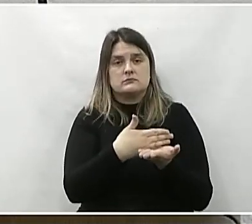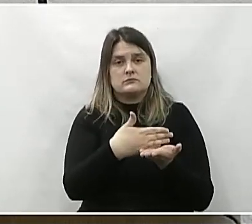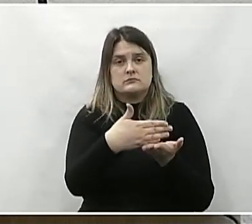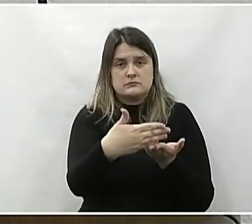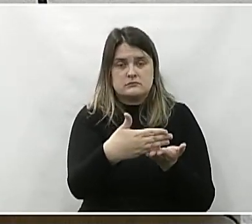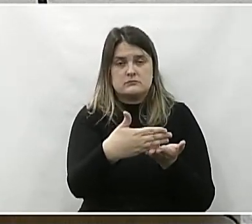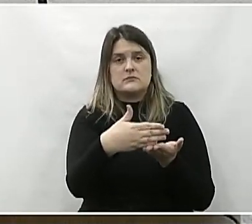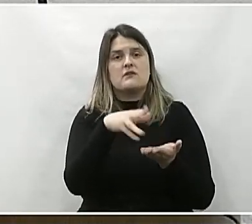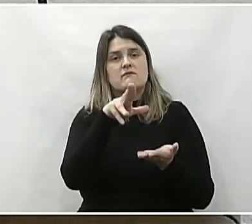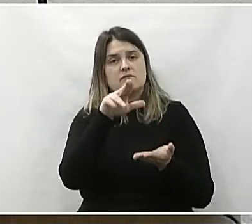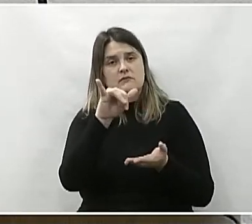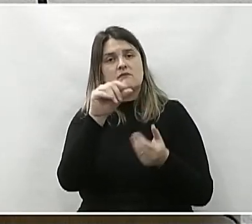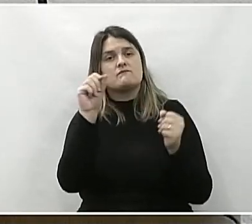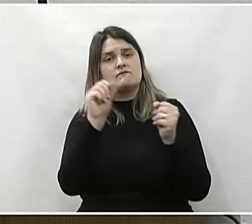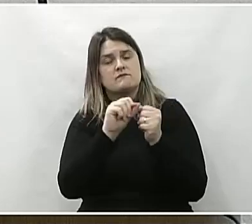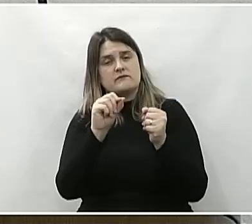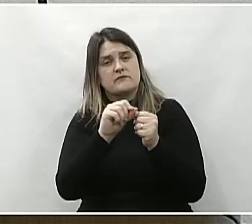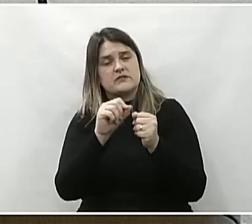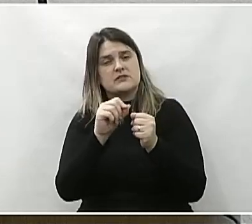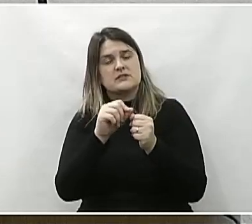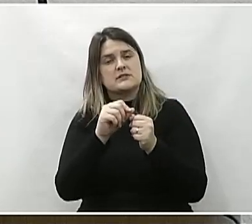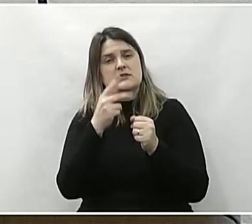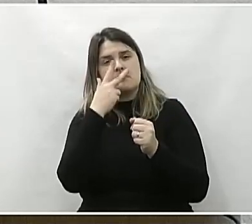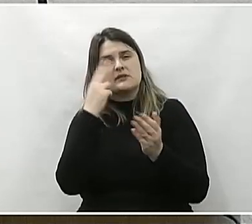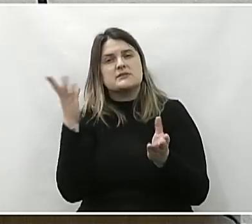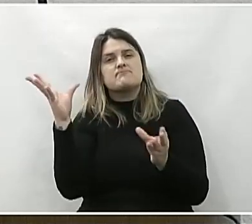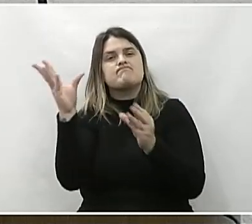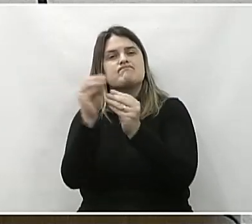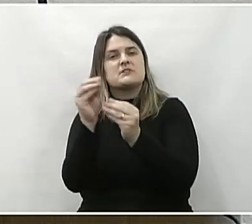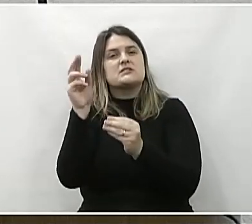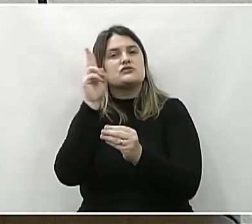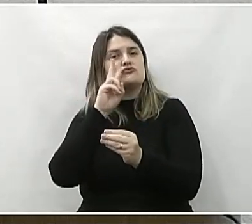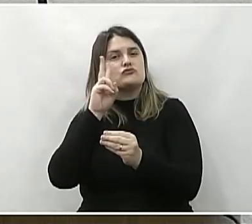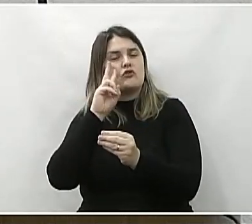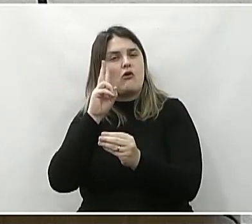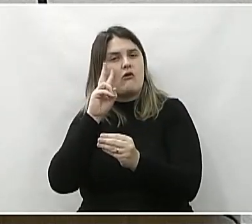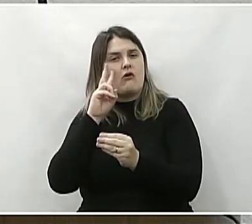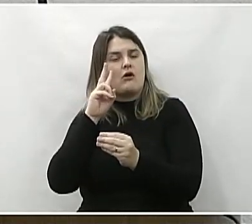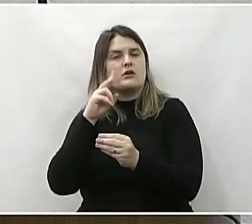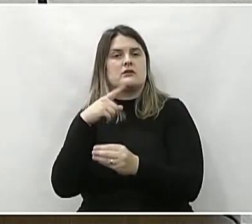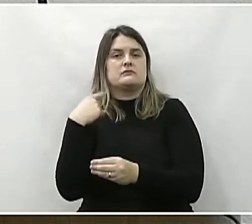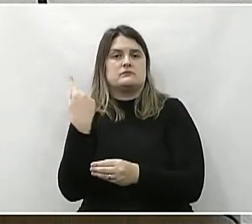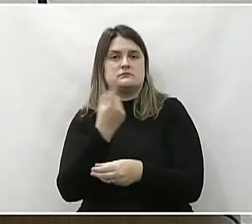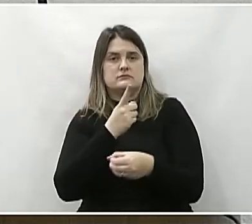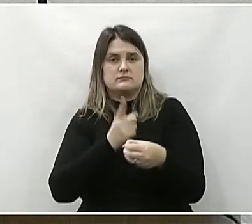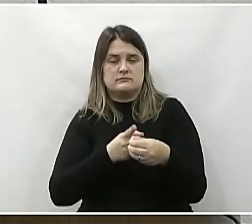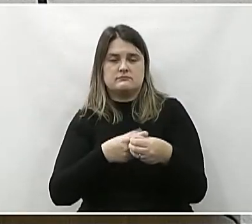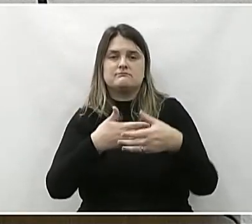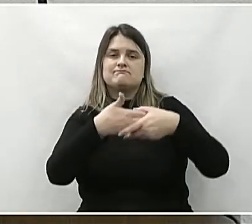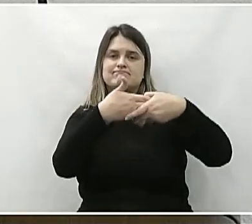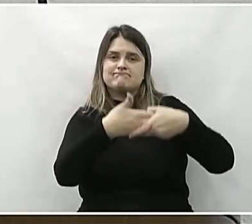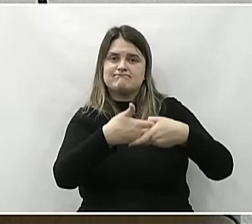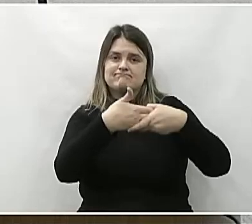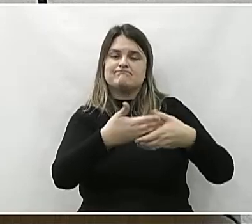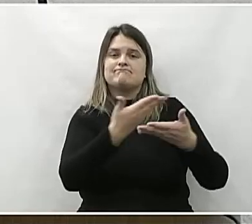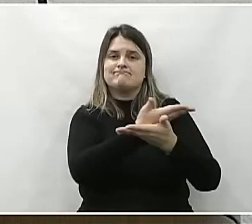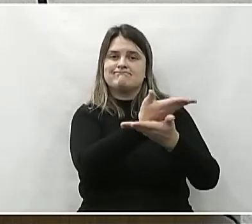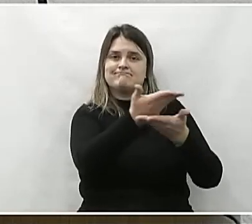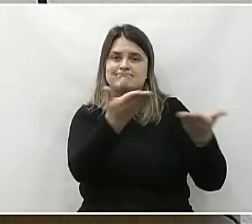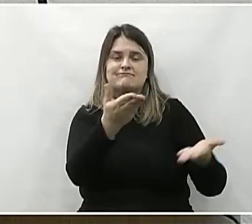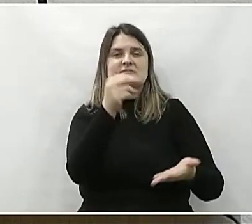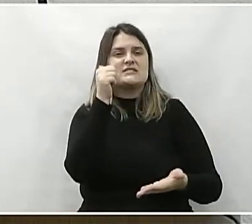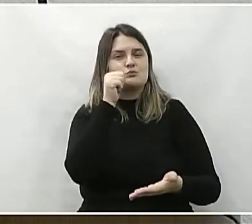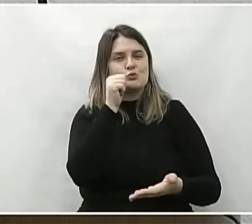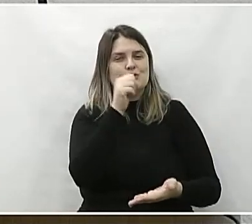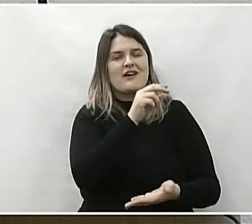iniciando e que iriam fazer parte da história e já estão fazendo parte da história da nossa cidade parabéns a vocês